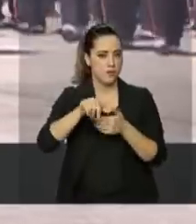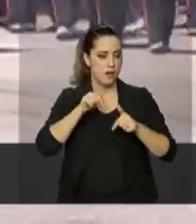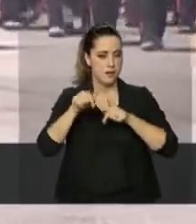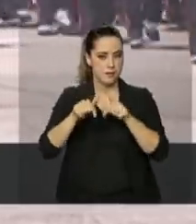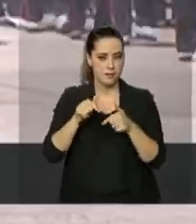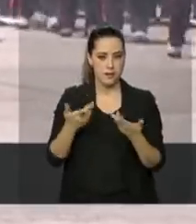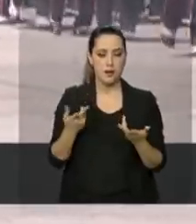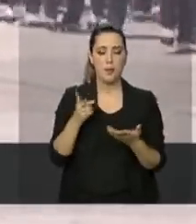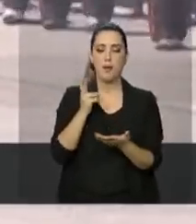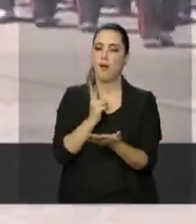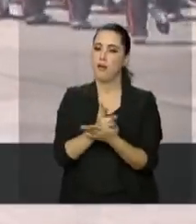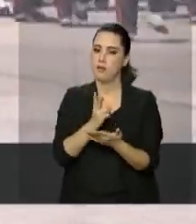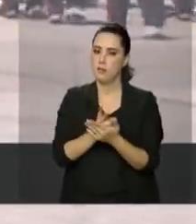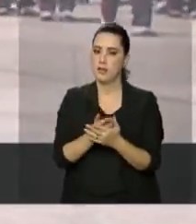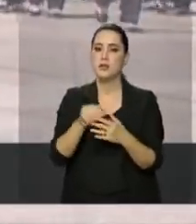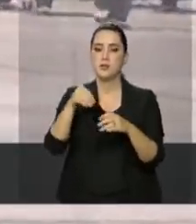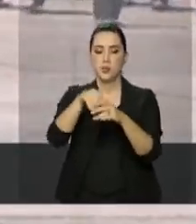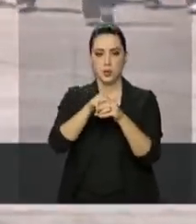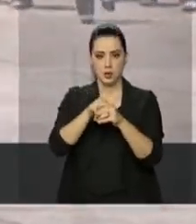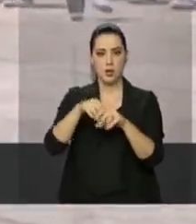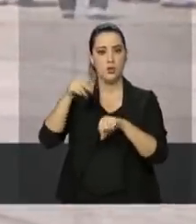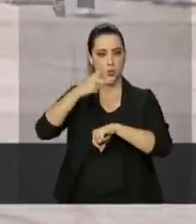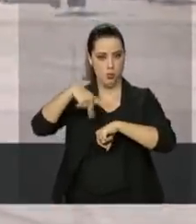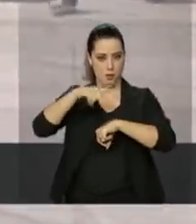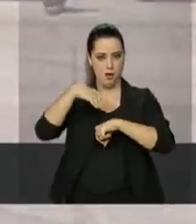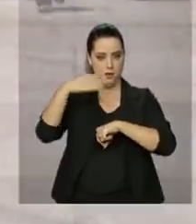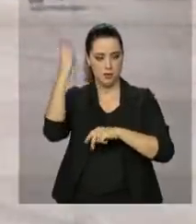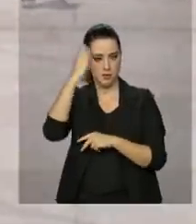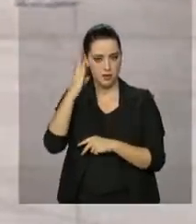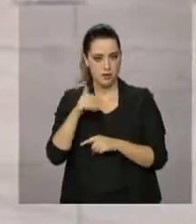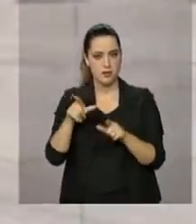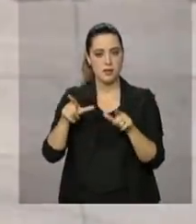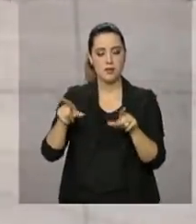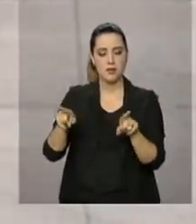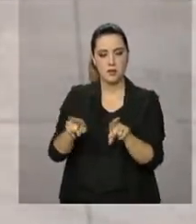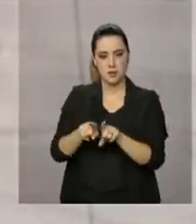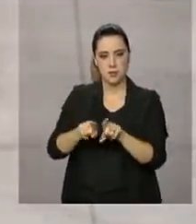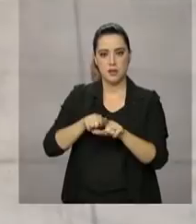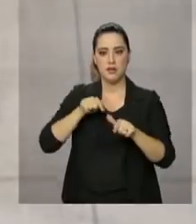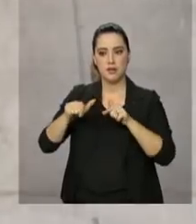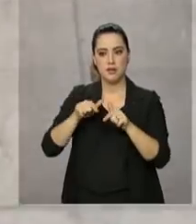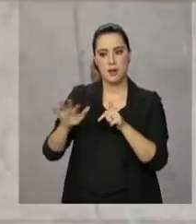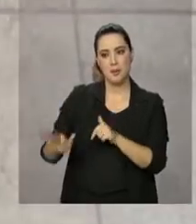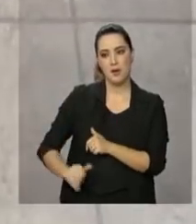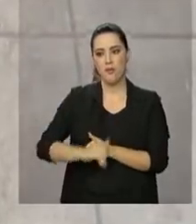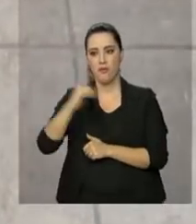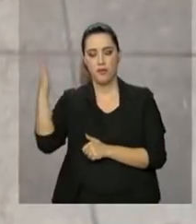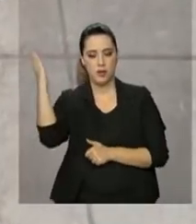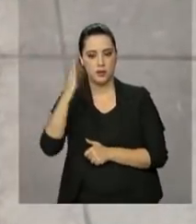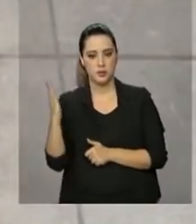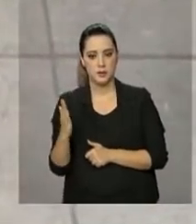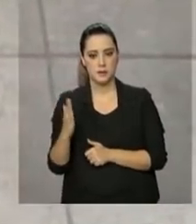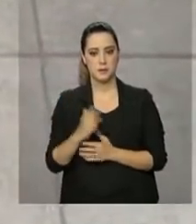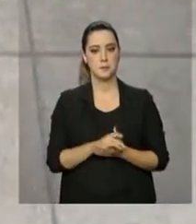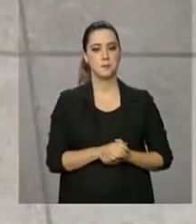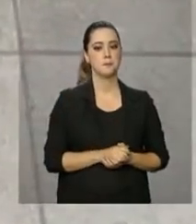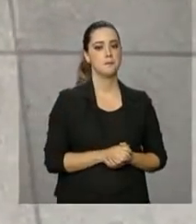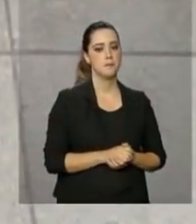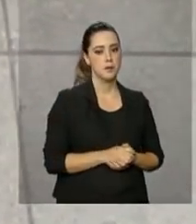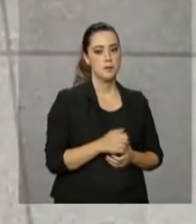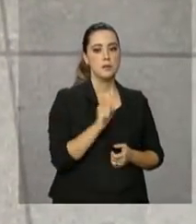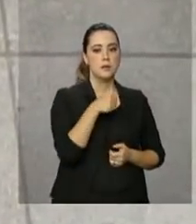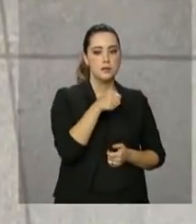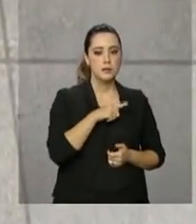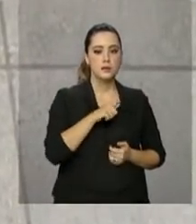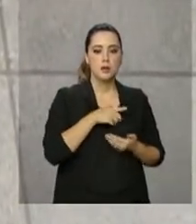atendimentos, inclusive, aqui pelo país, né? E tem missões no exterior. Isso. A gente participa de